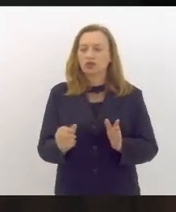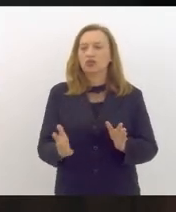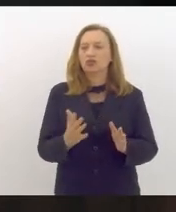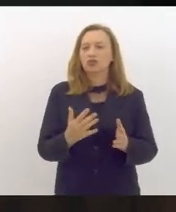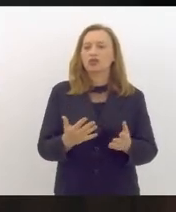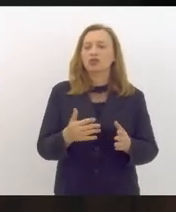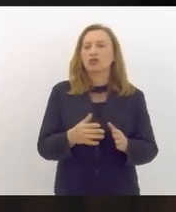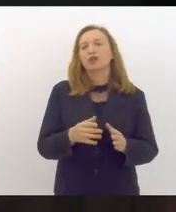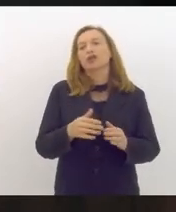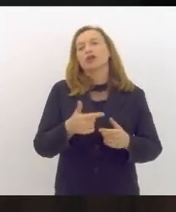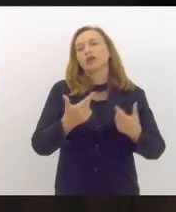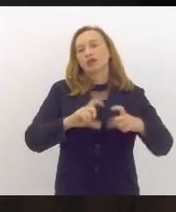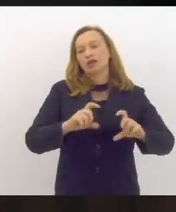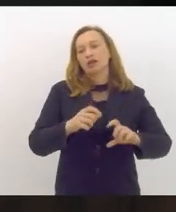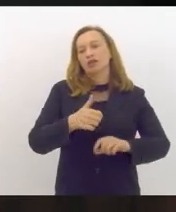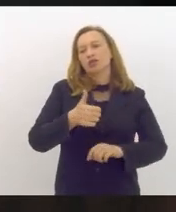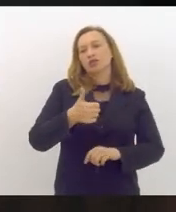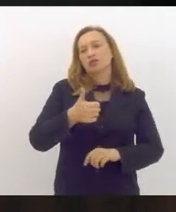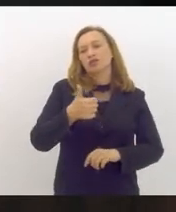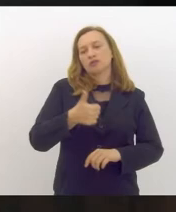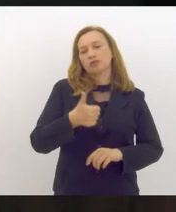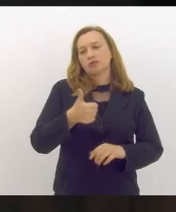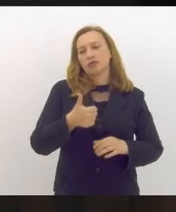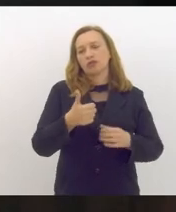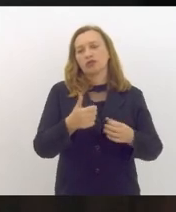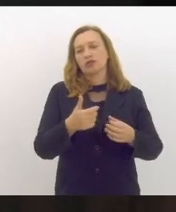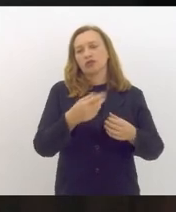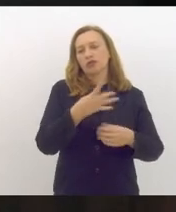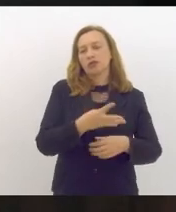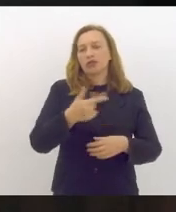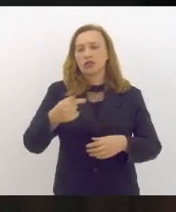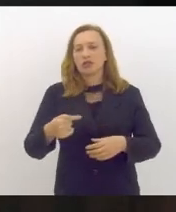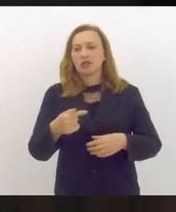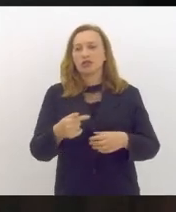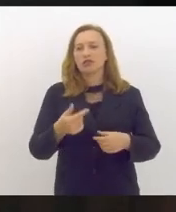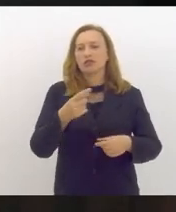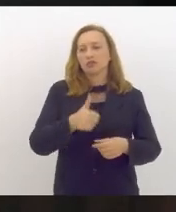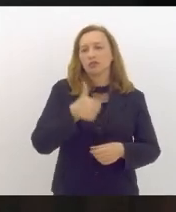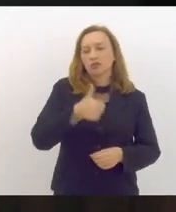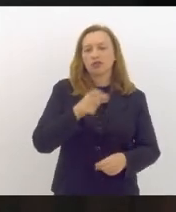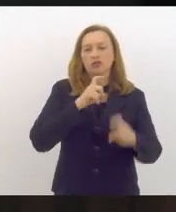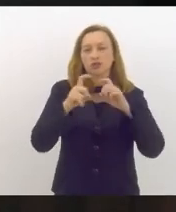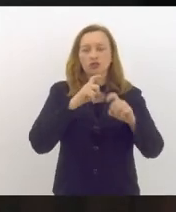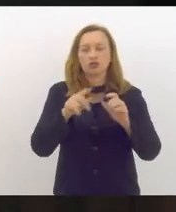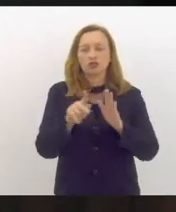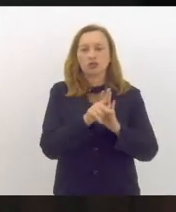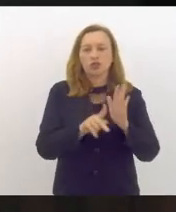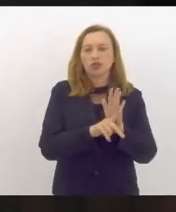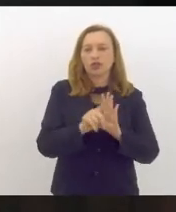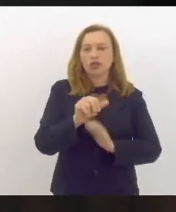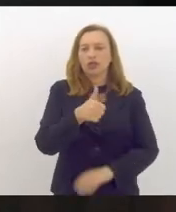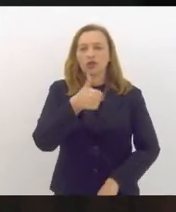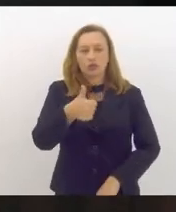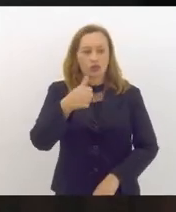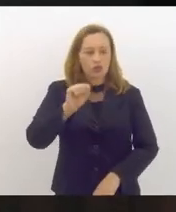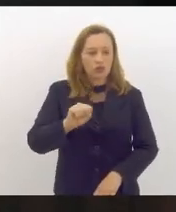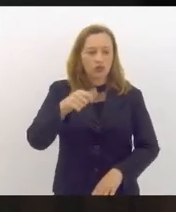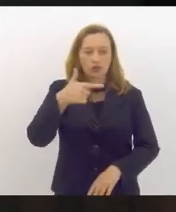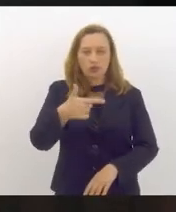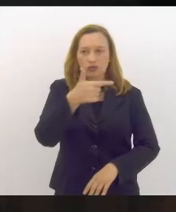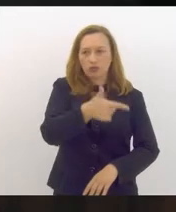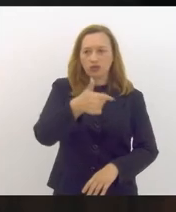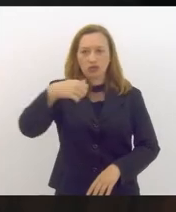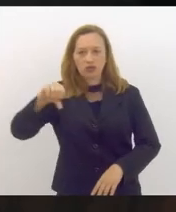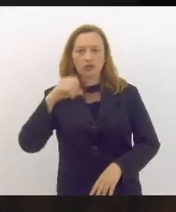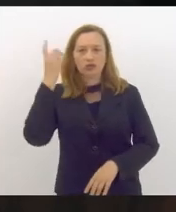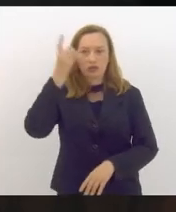parágrafo 1º do artigo 47 do Regimento Interno, em tramitação ordinária, em primeira discussão, Projeto de lei 182 de 2019, de autoria